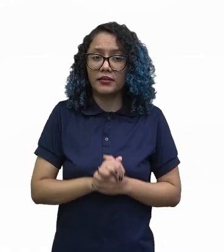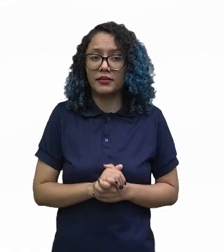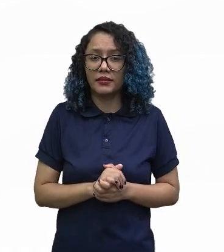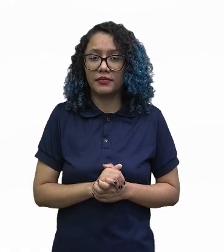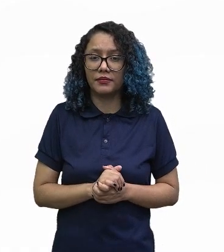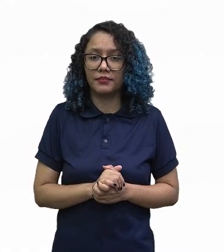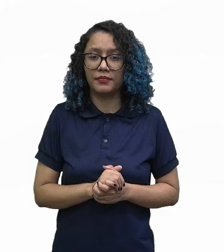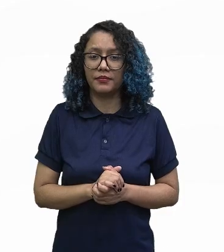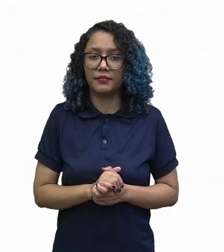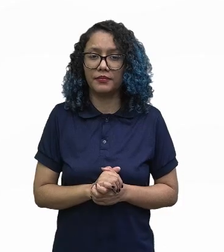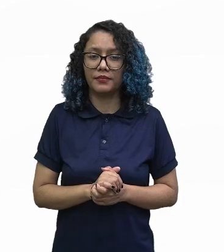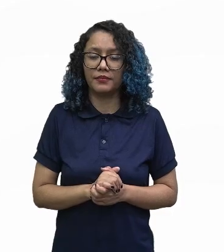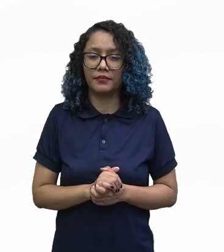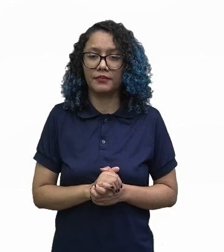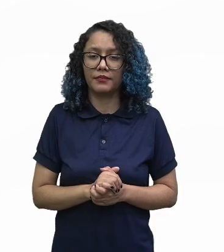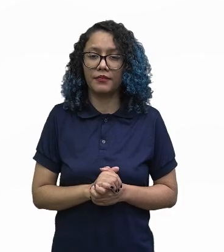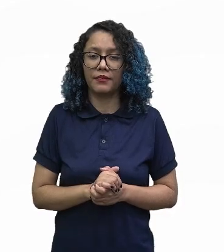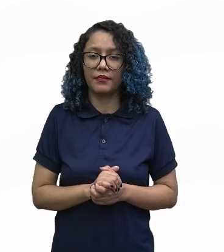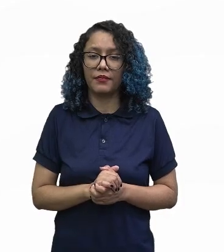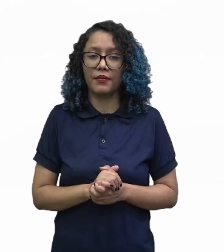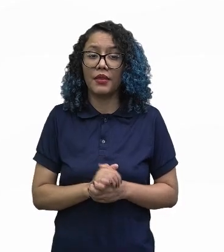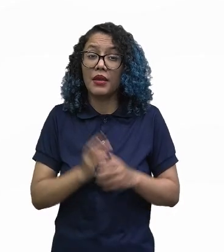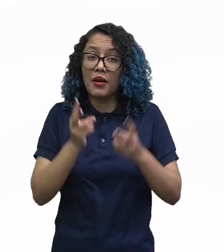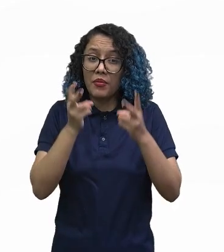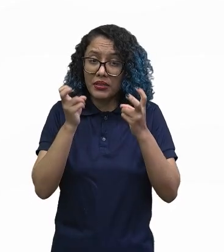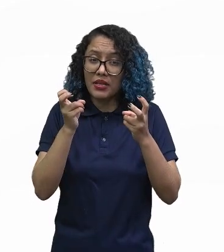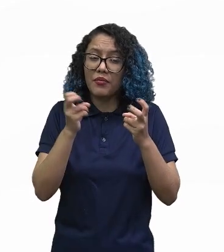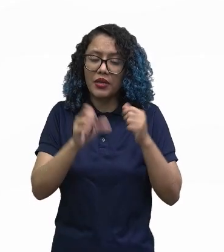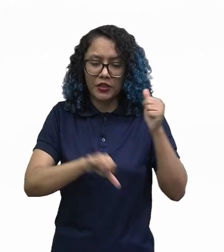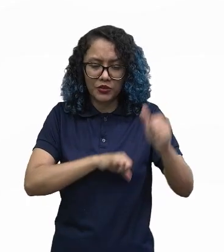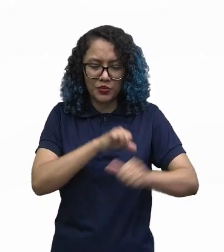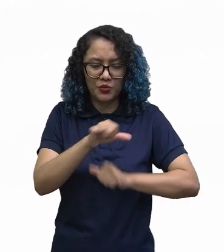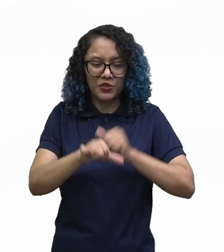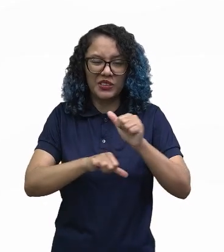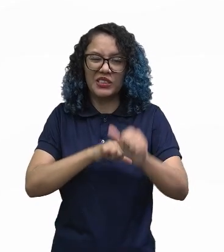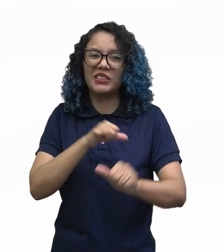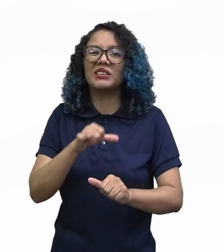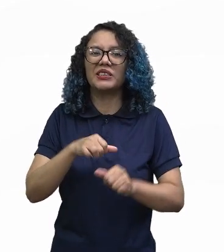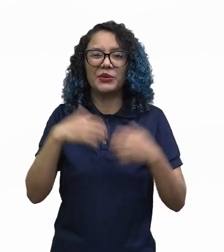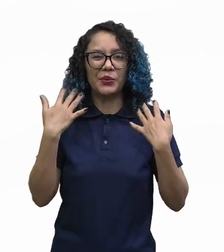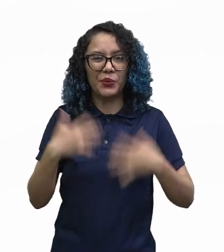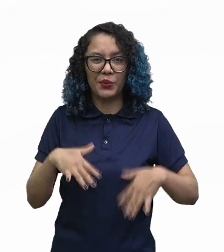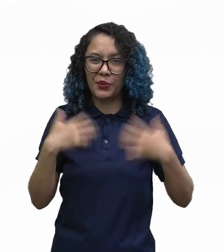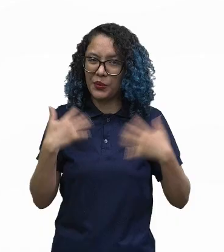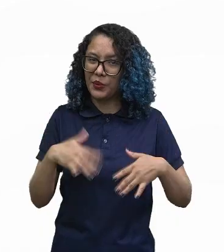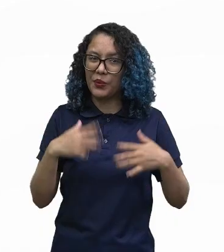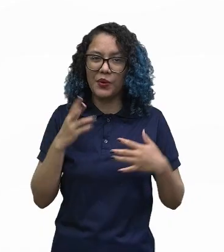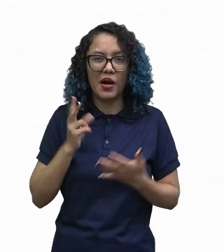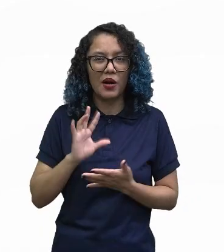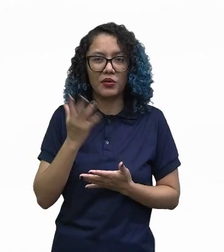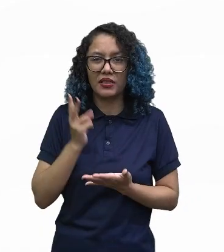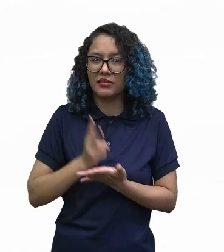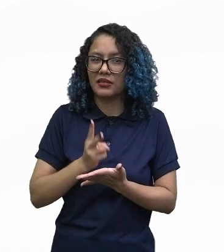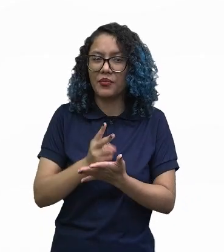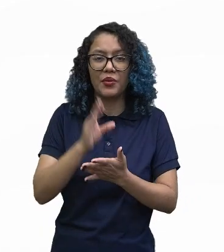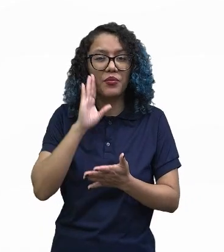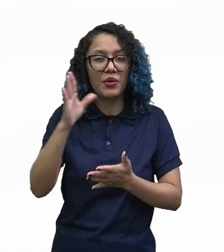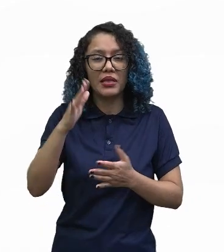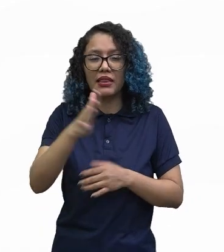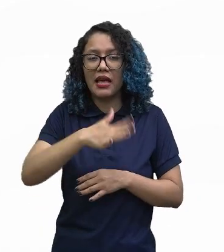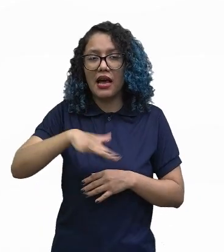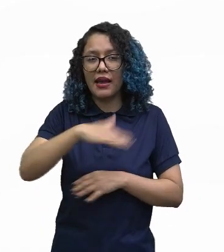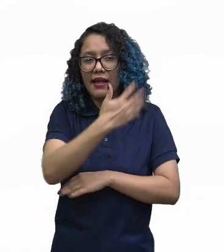geral, nós percebemos as mudanças cada vez mais latentes no mundo, principalmente no âmbito ambiental.